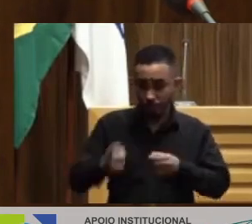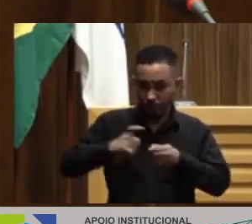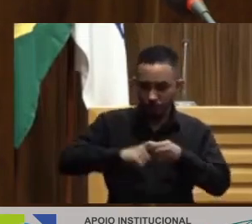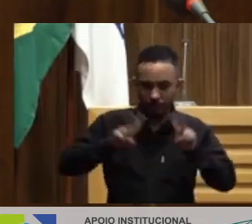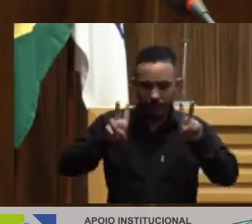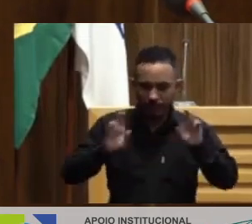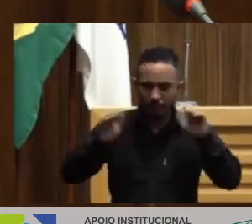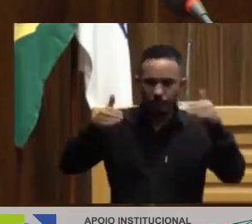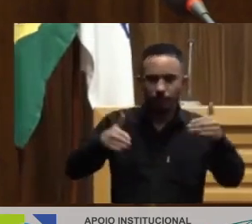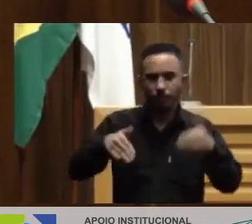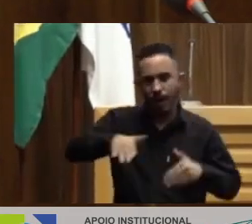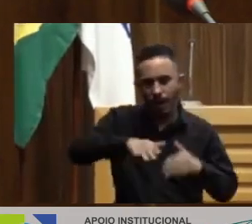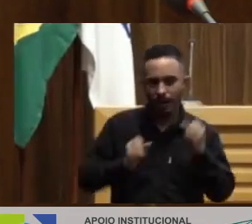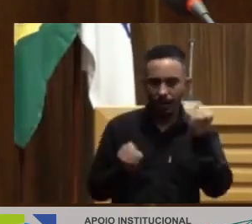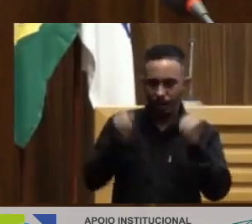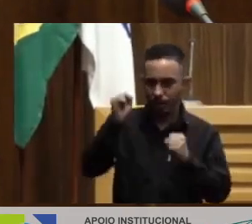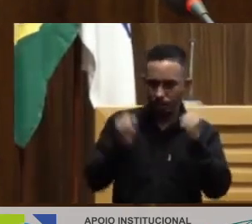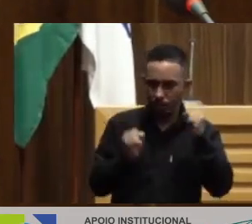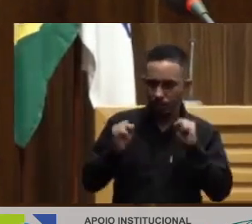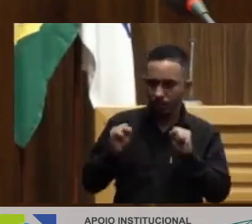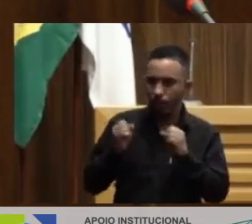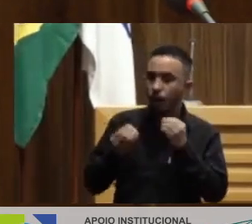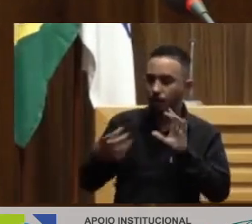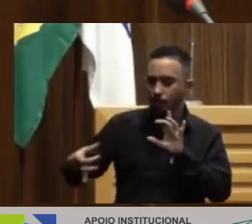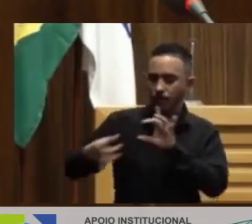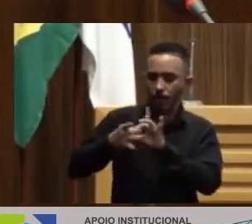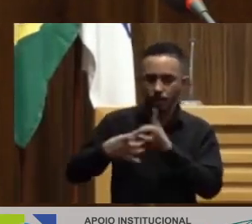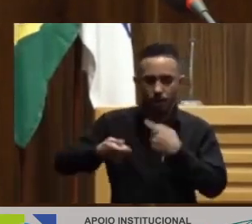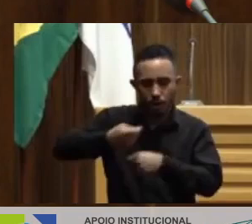da indústria na economia nacional.